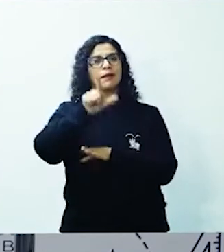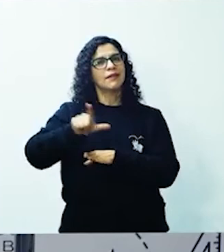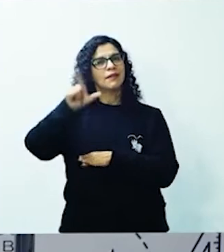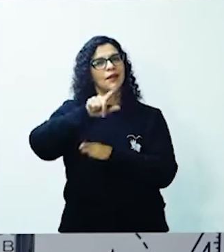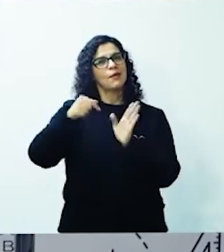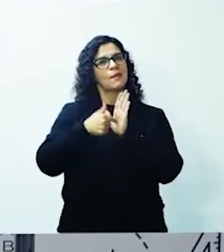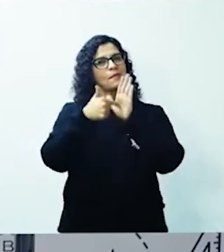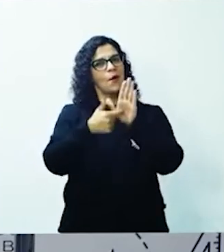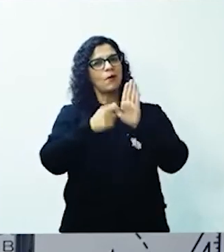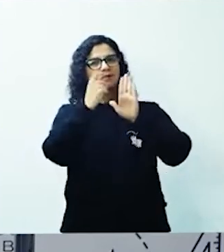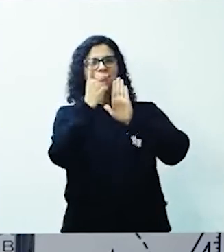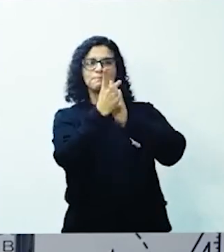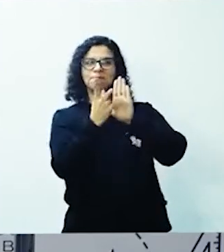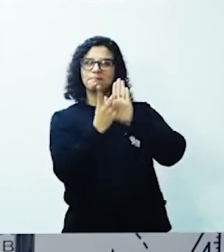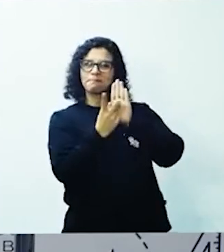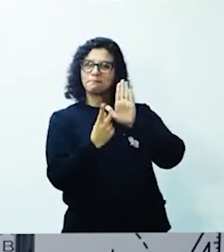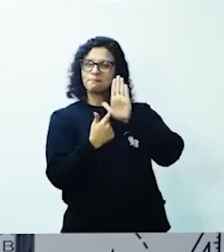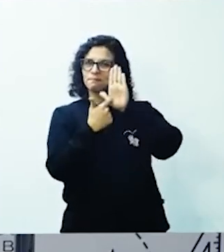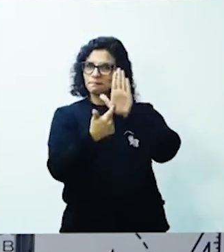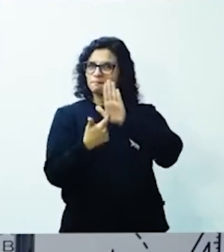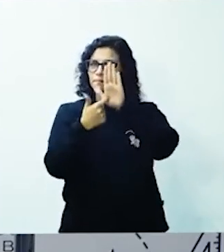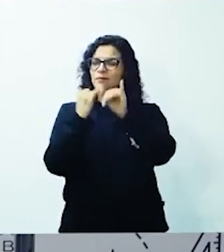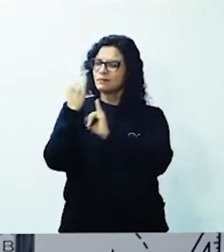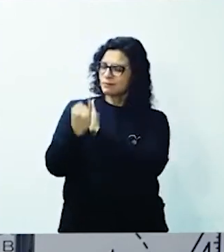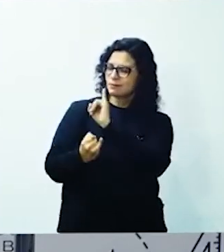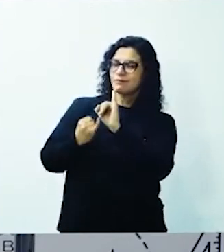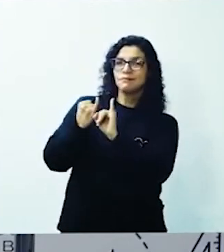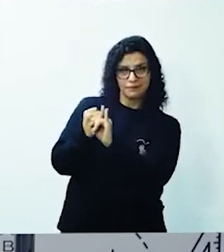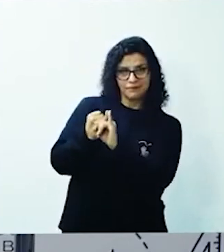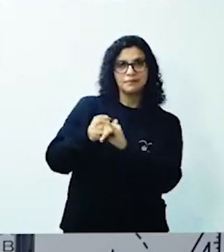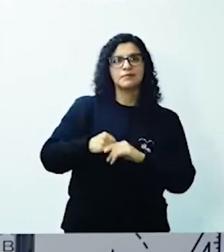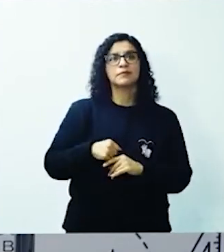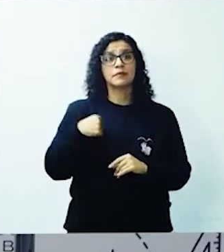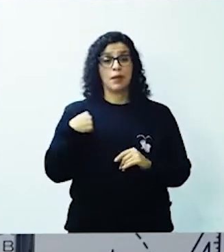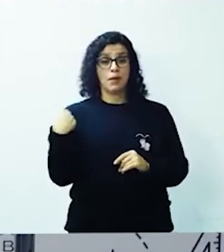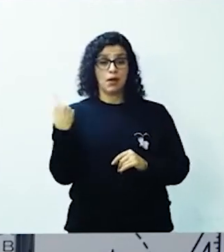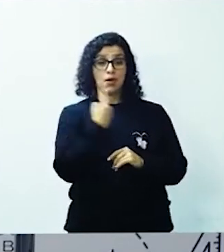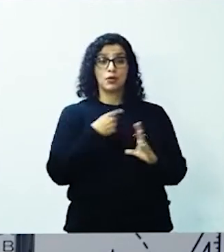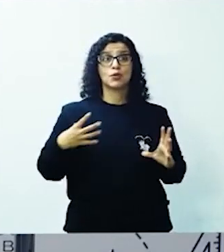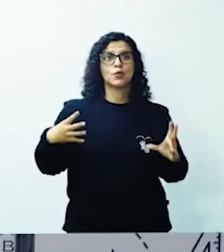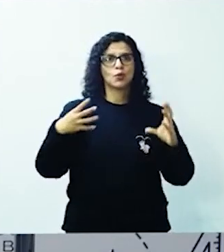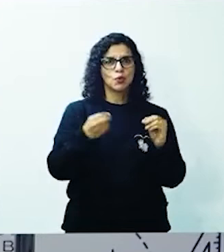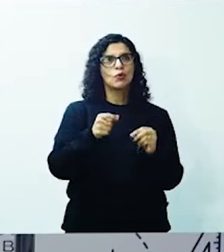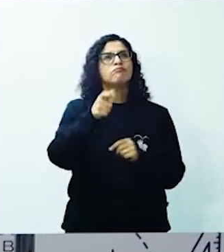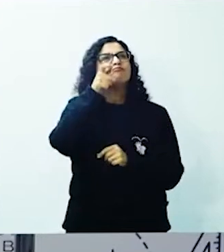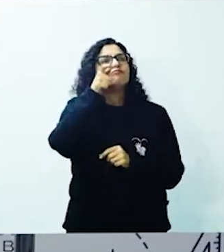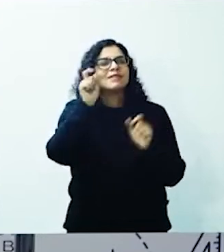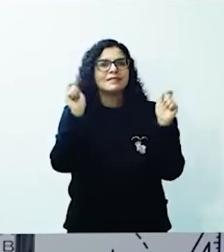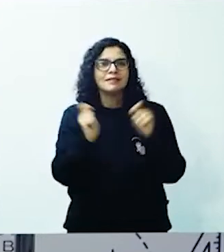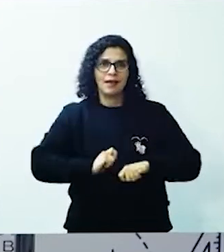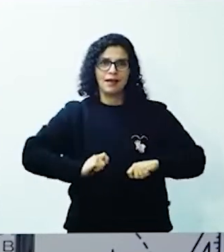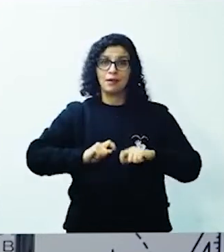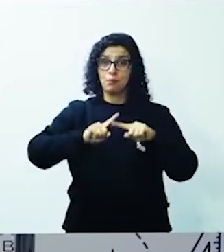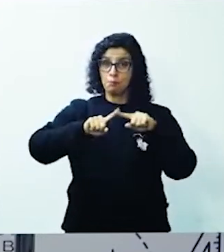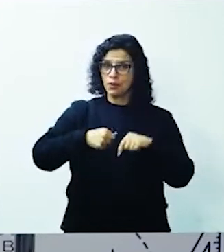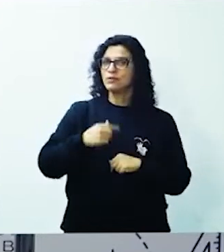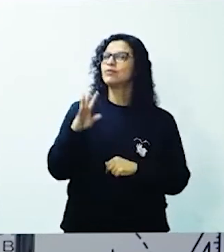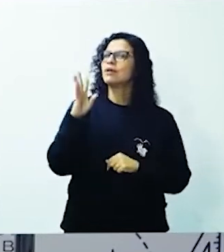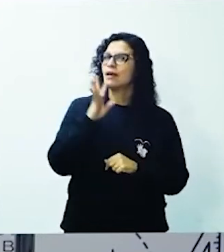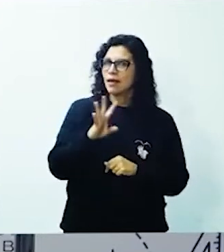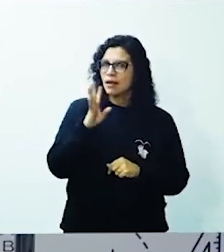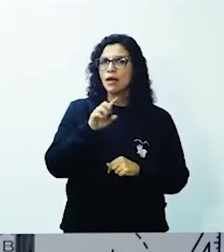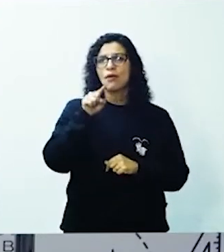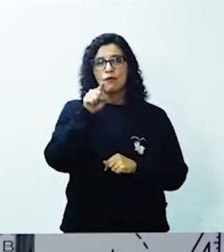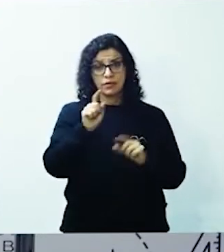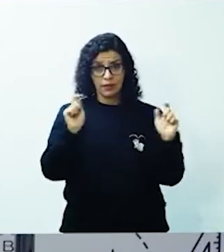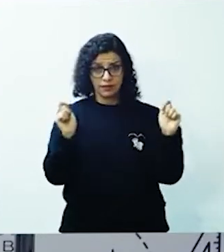literatura exposta ali, onde? Exposta na internet, para todos terem o acesso. Então, é bacana.